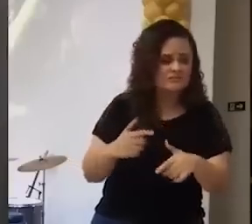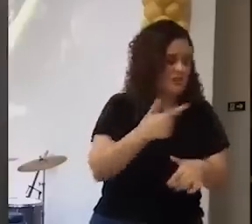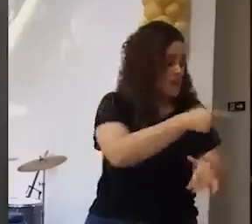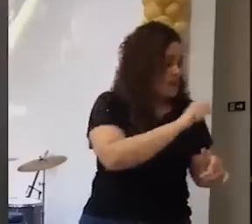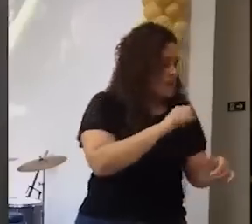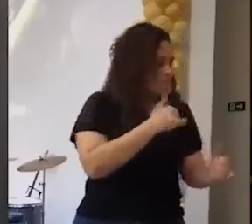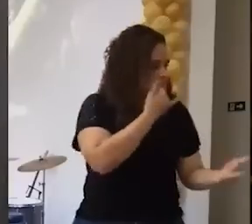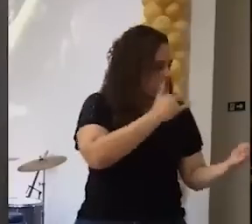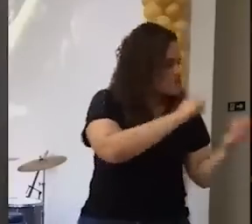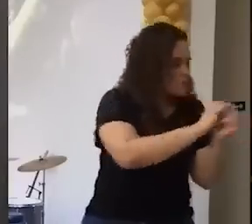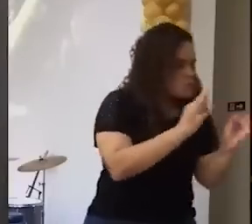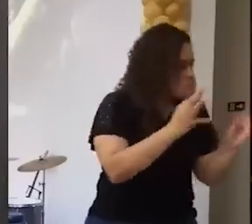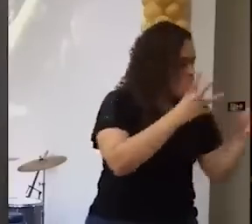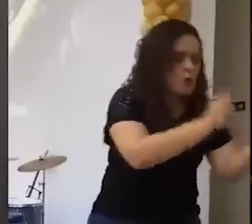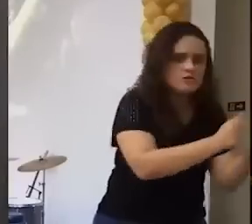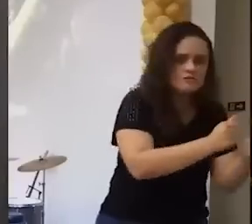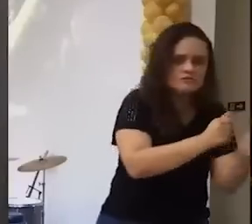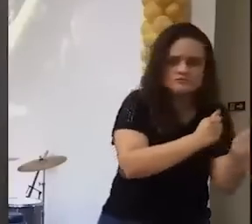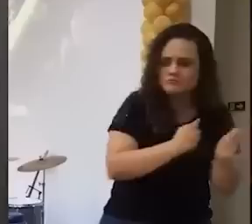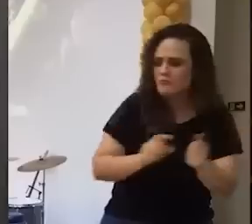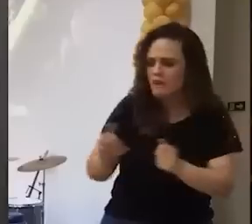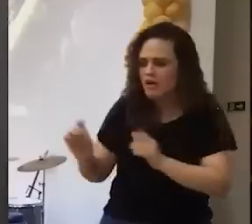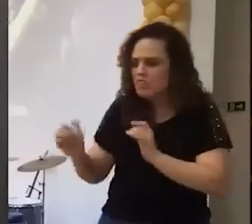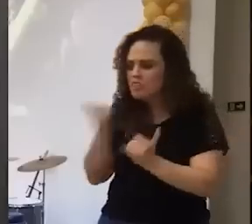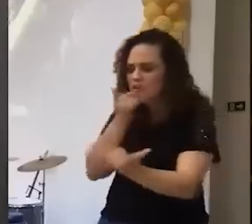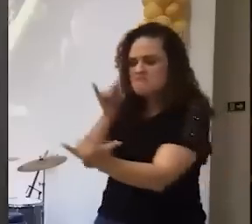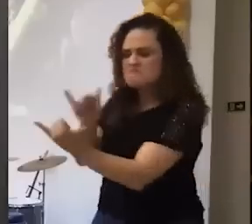perdão de 3 meses e 10 dias.